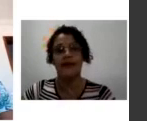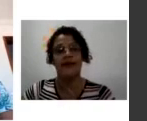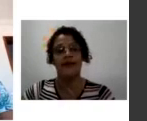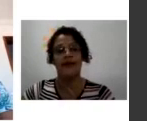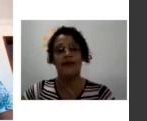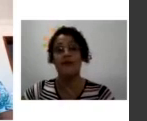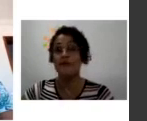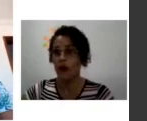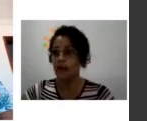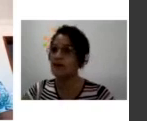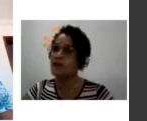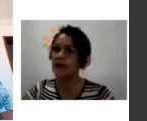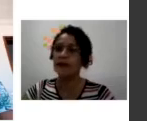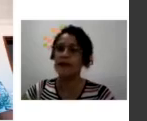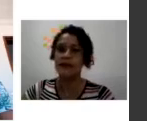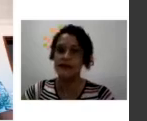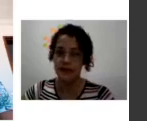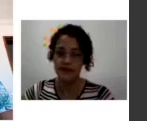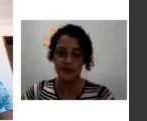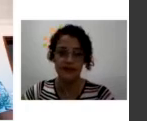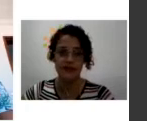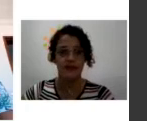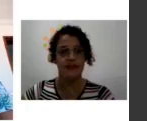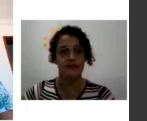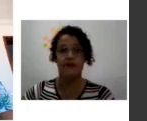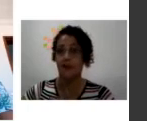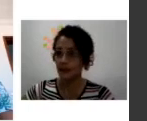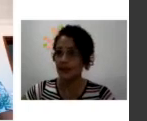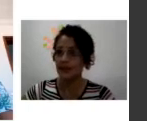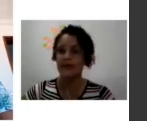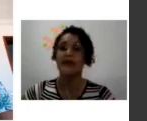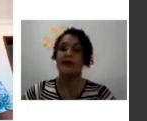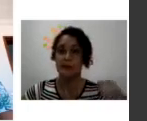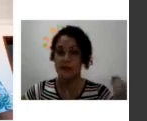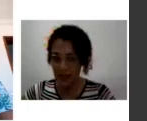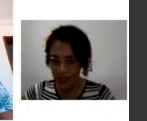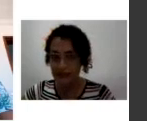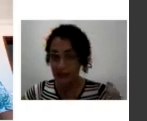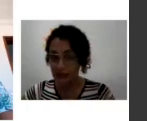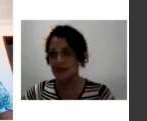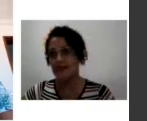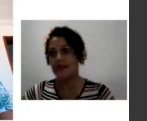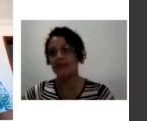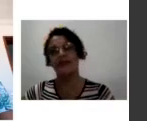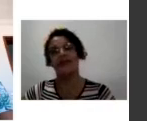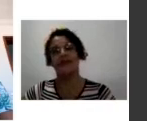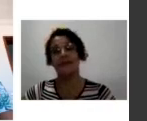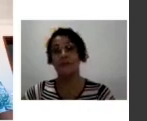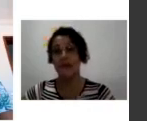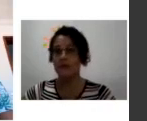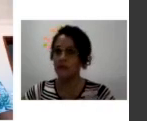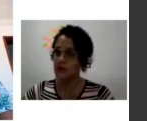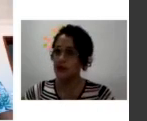acompanhar só do feedback que eles deram. Então, assim, volta à questão, o PIBID é tão necessário